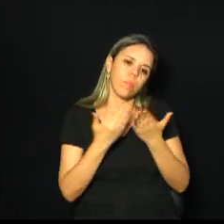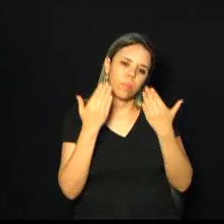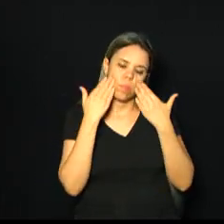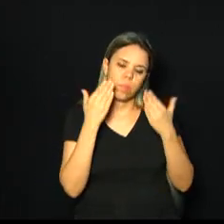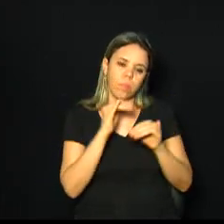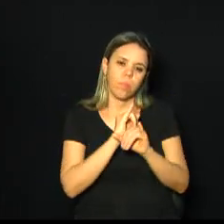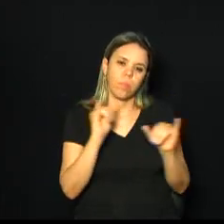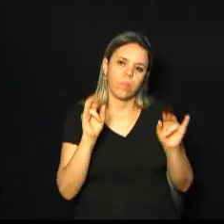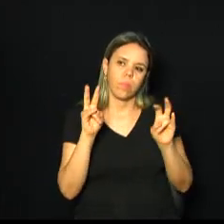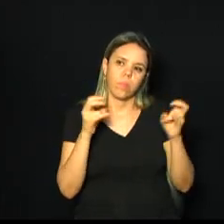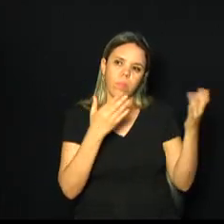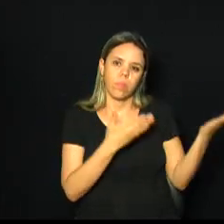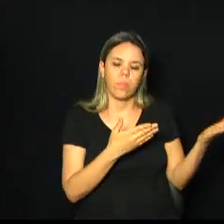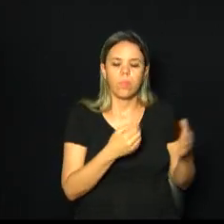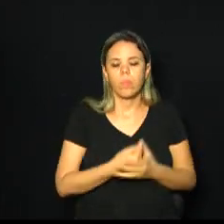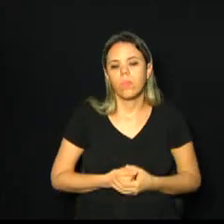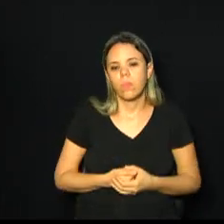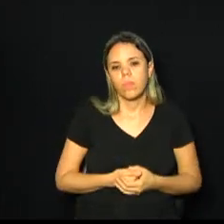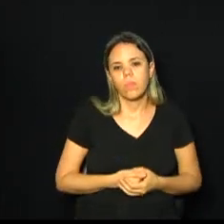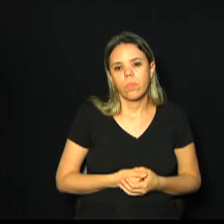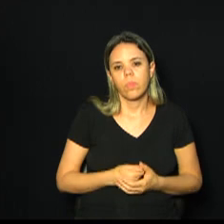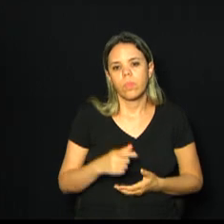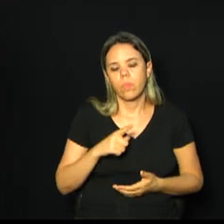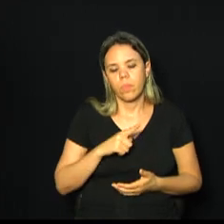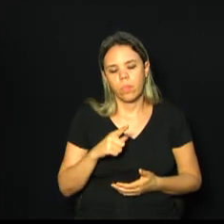propagandas sobre aquilo. Existe